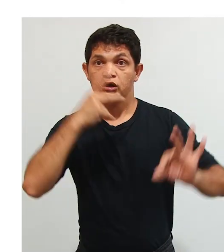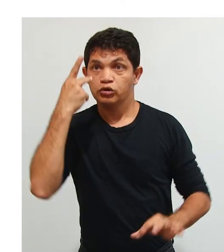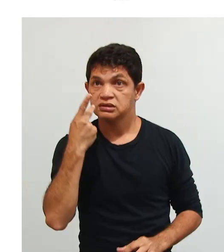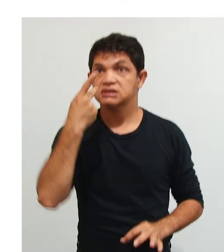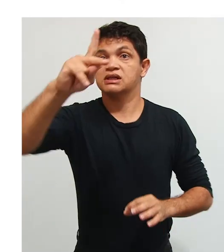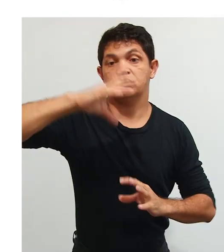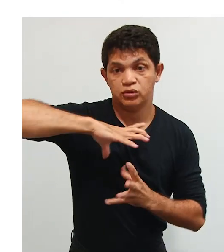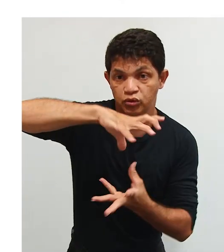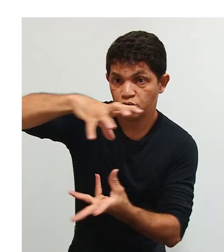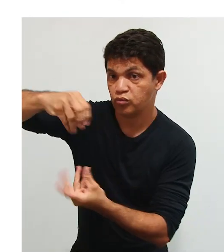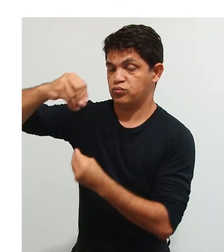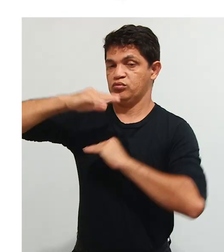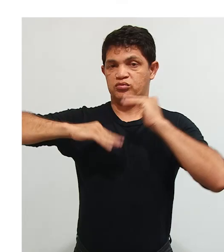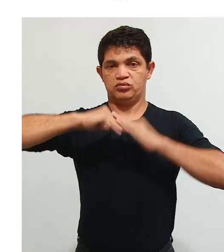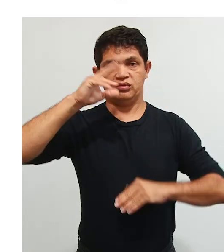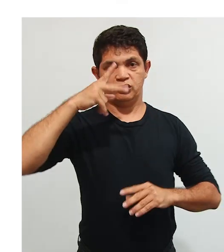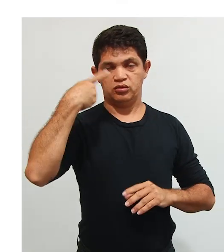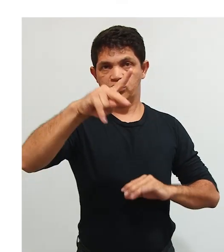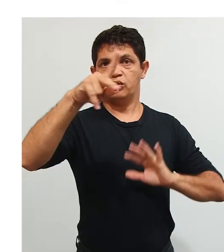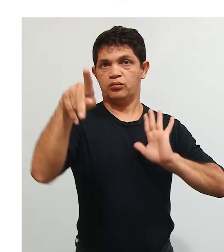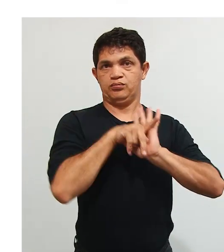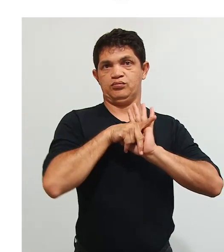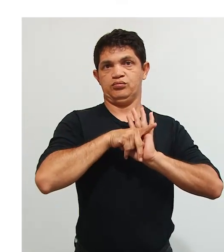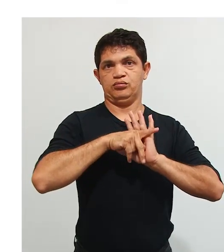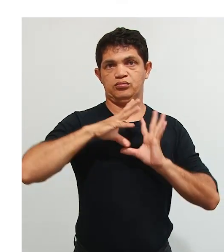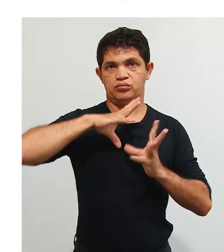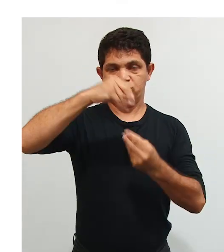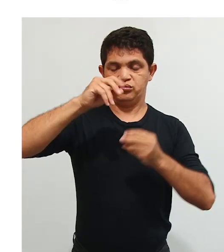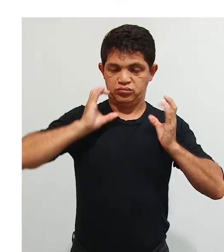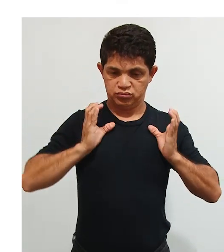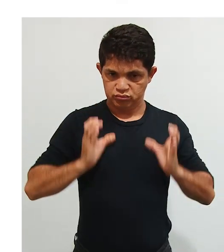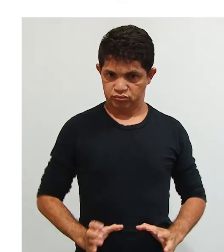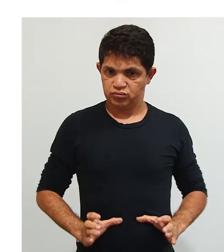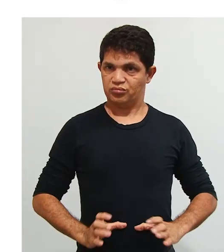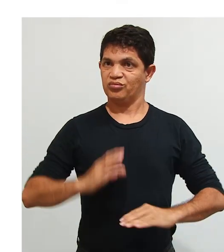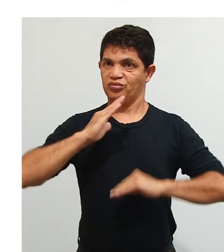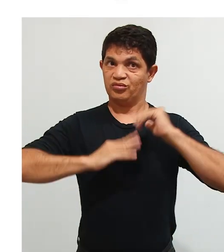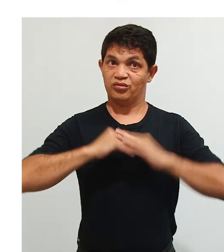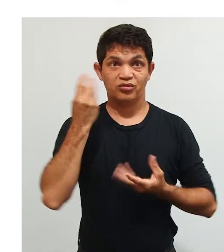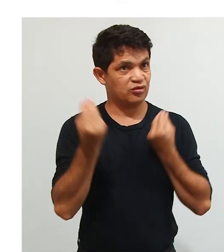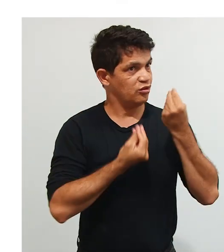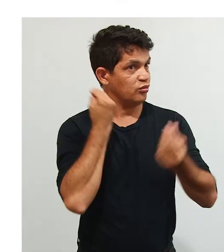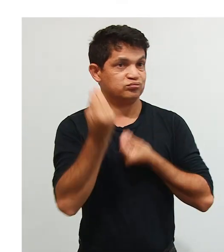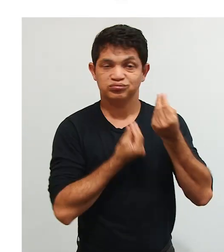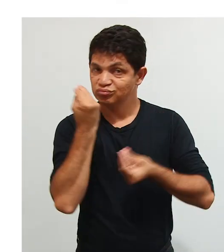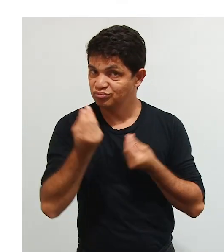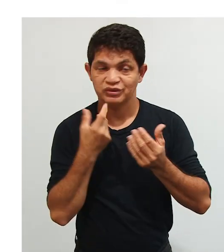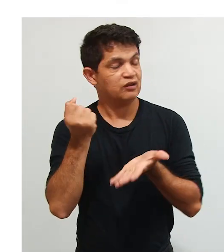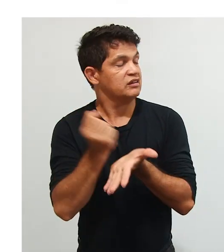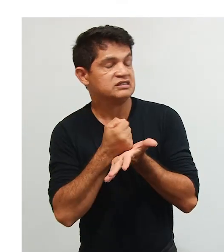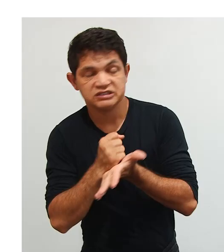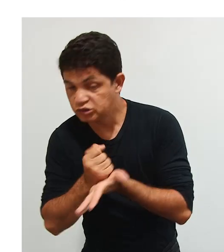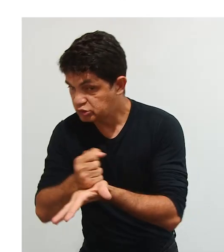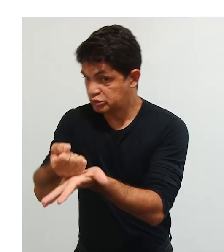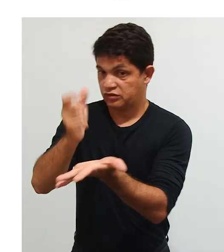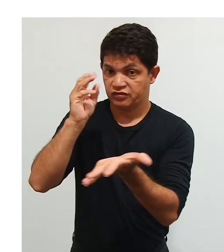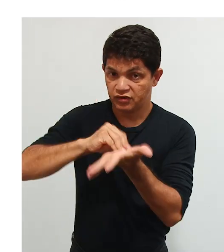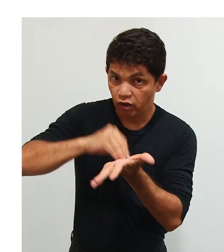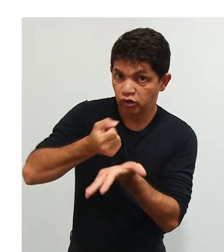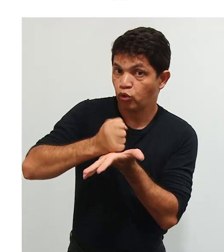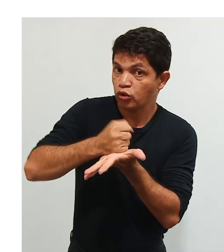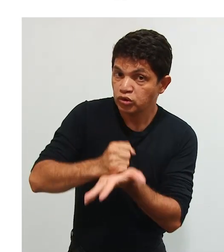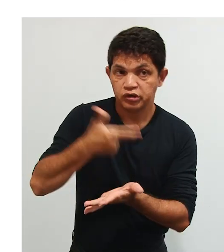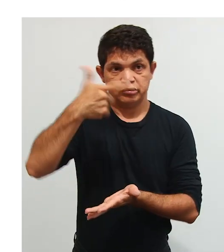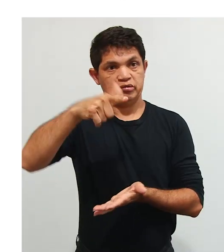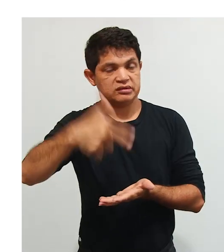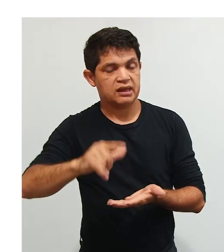resolver aquilo que depende do seu comportamento. Você não tem controle sobre as coisas